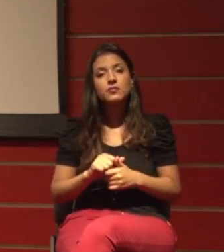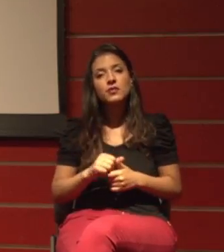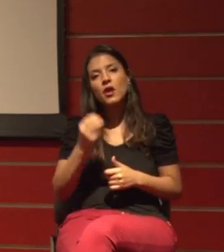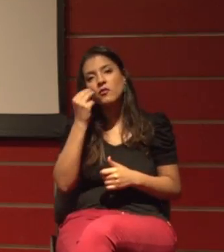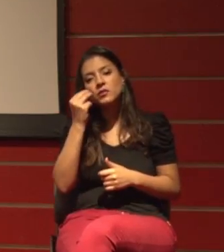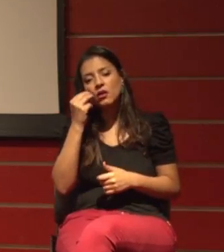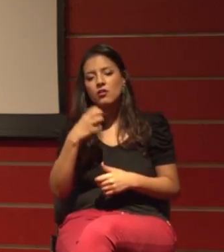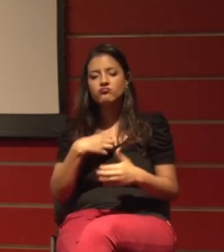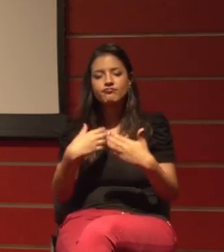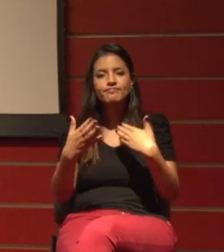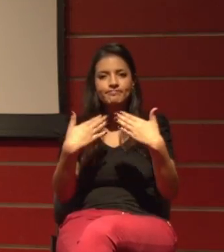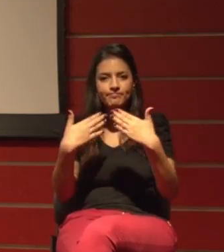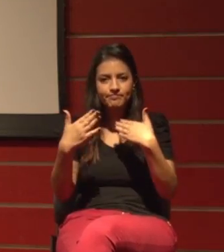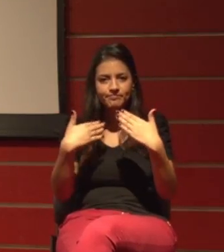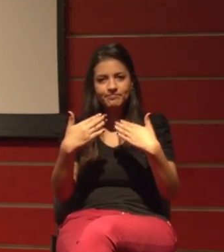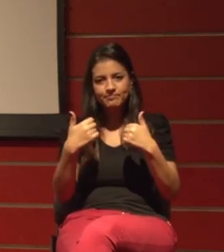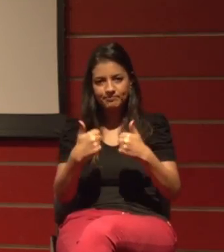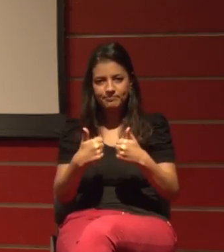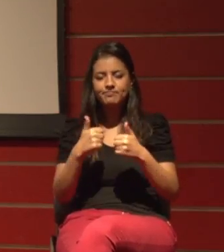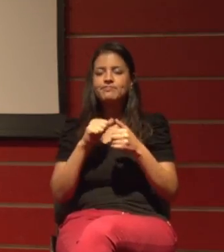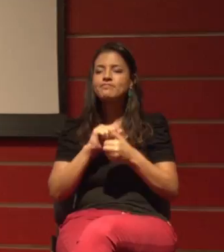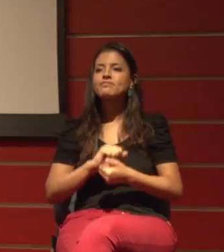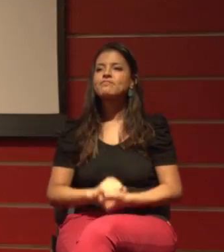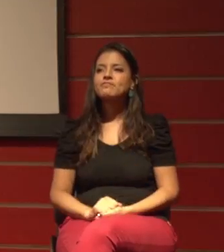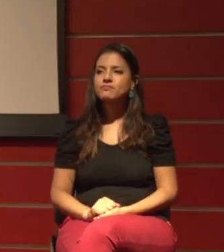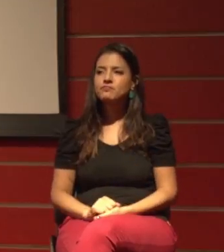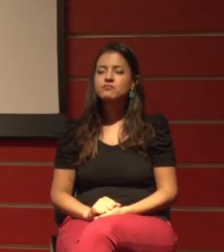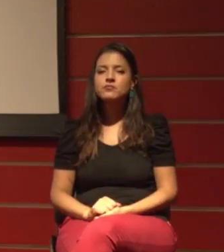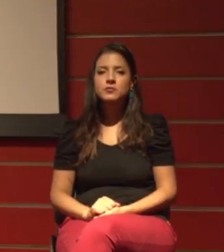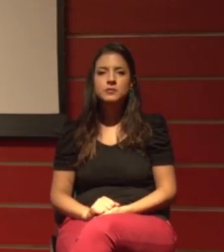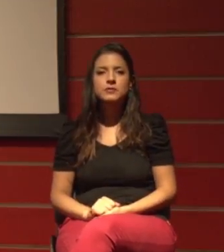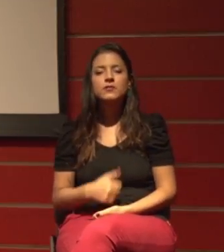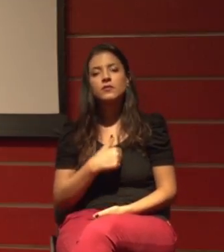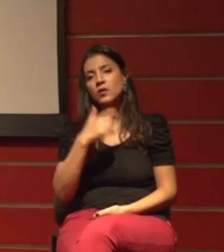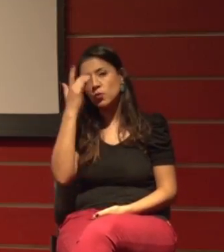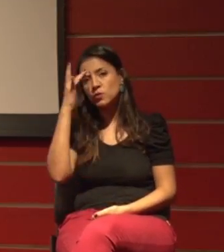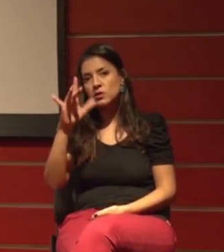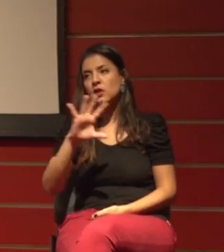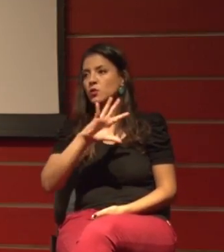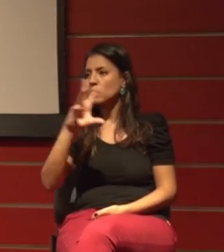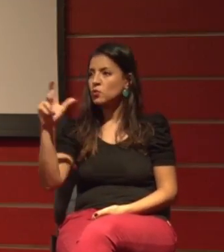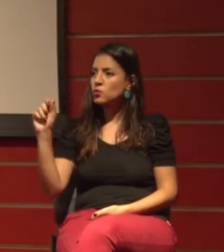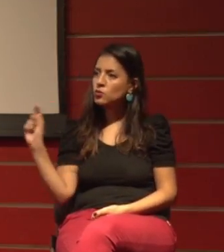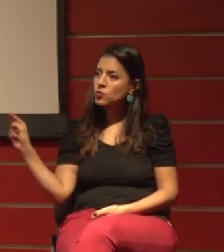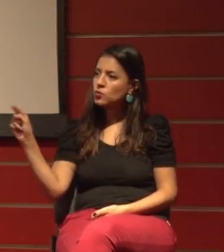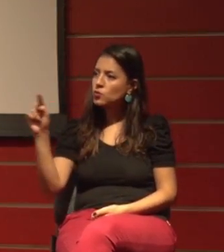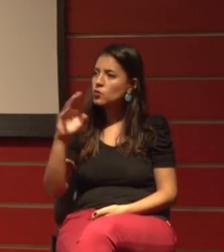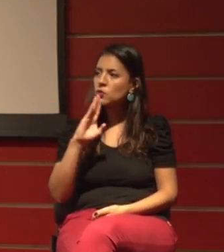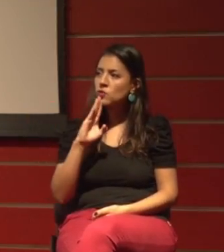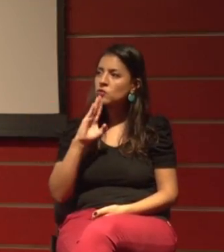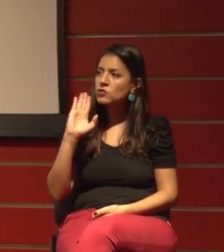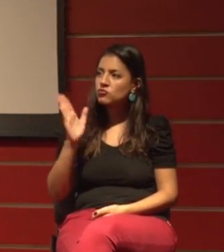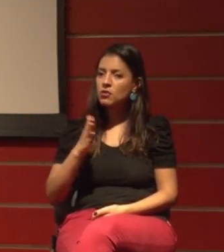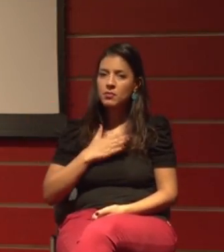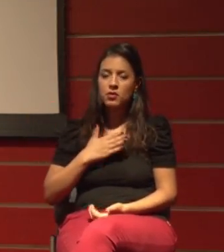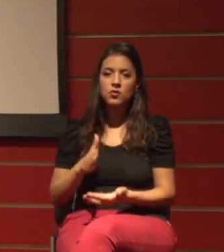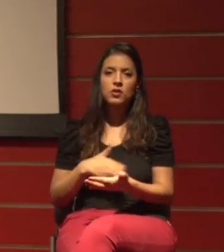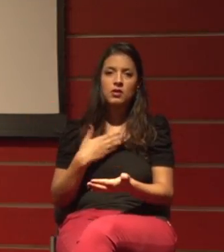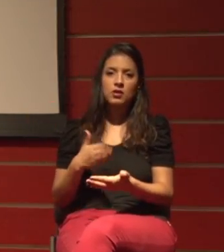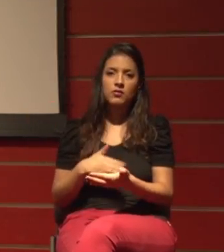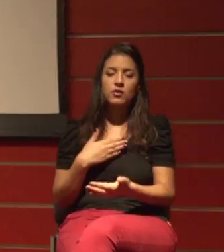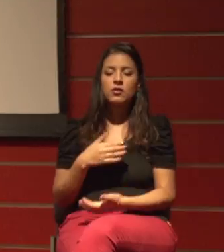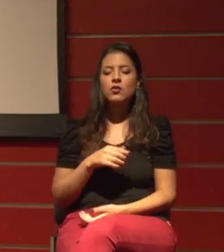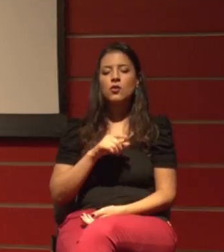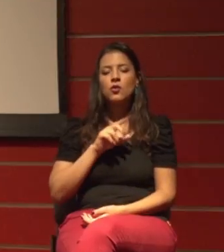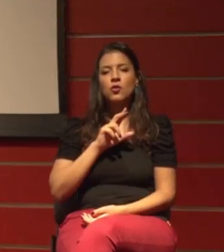batebola aqui né eh não sei se todos aqui já conhe assim o o meu livro Um defeito